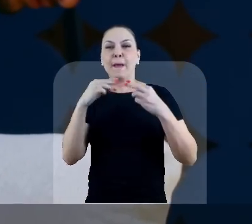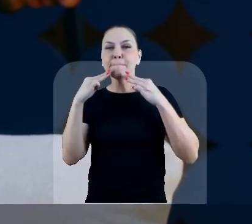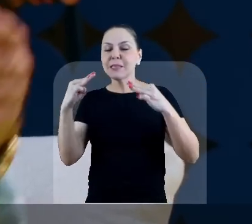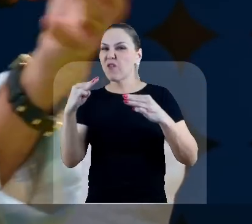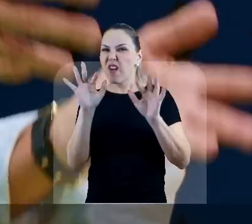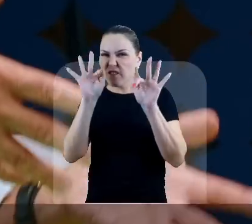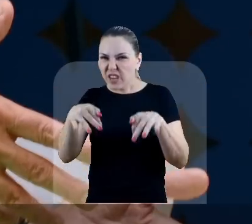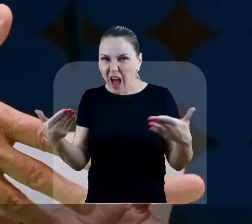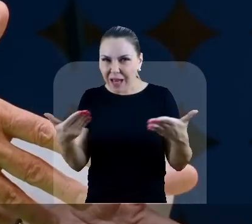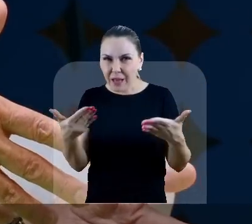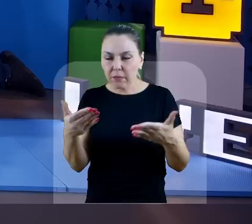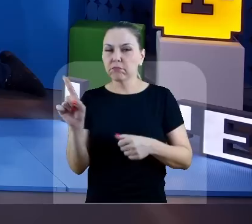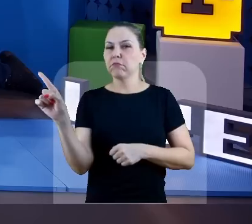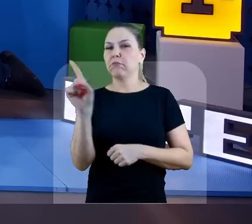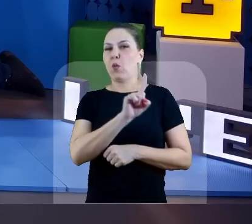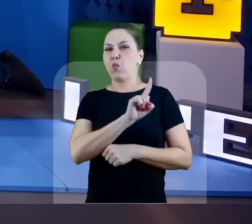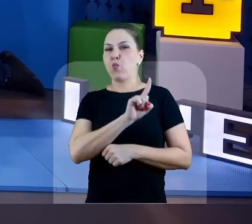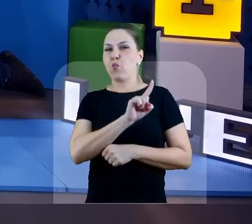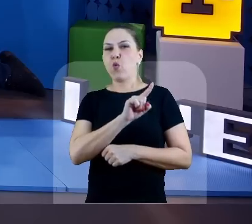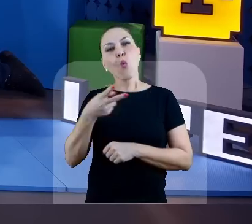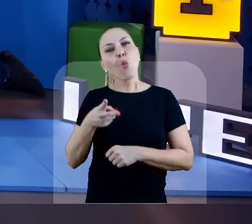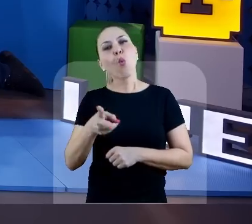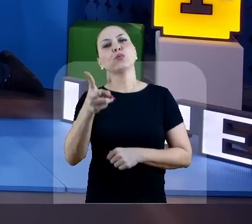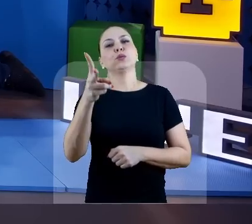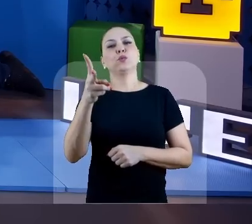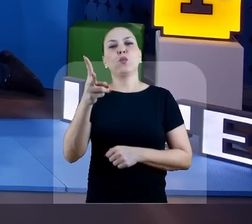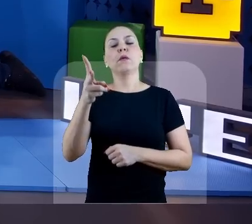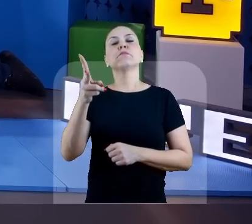dizer, não vai terminar aqui. Essa missão, quer dizer,